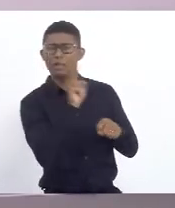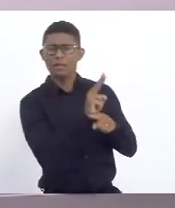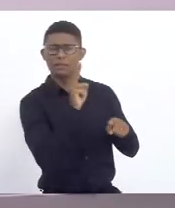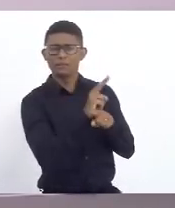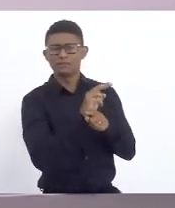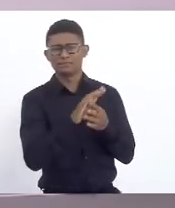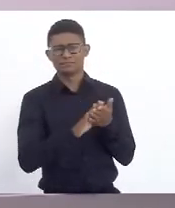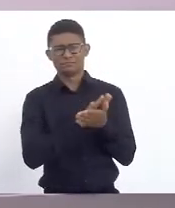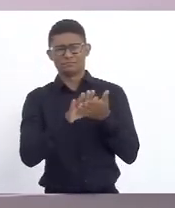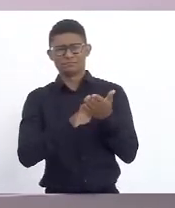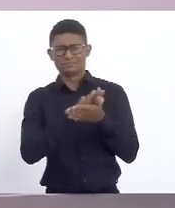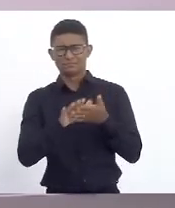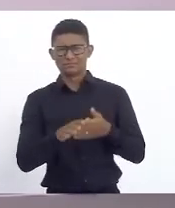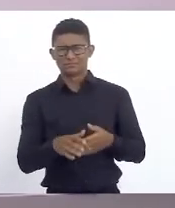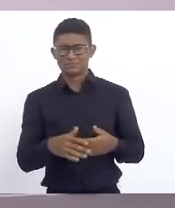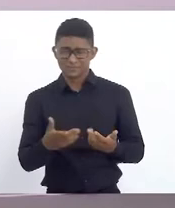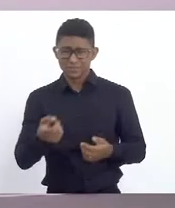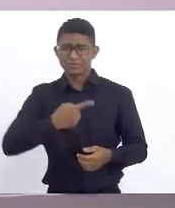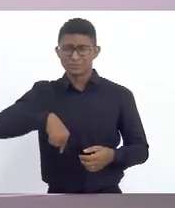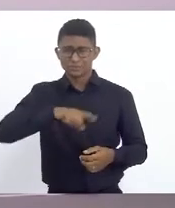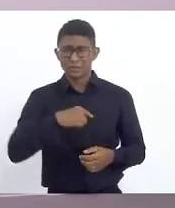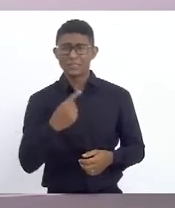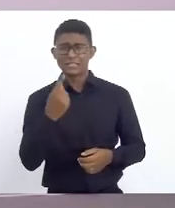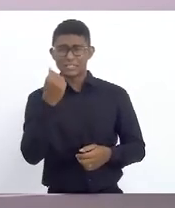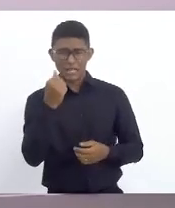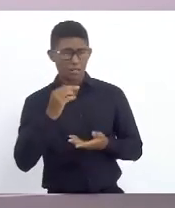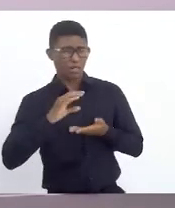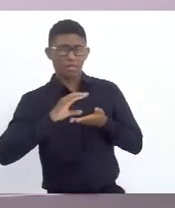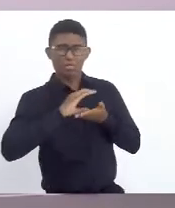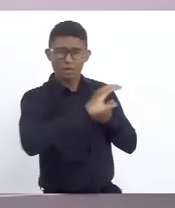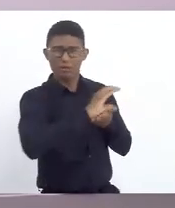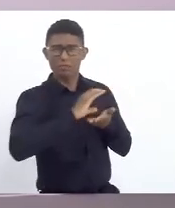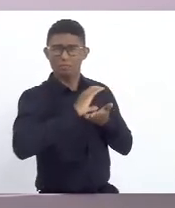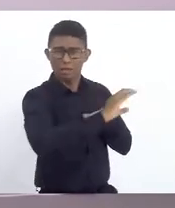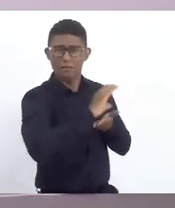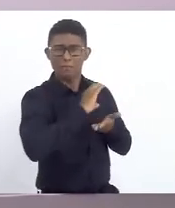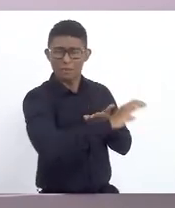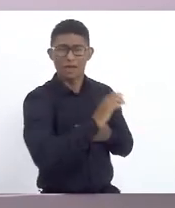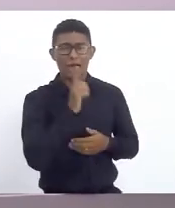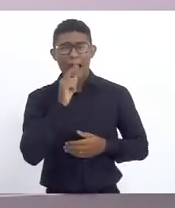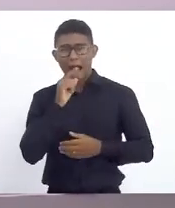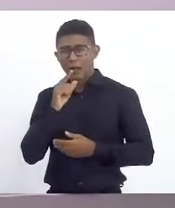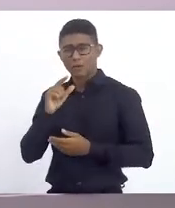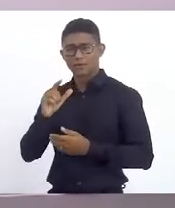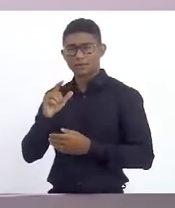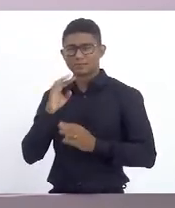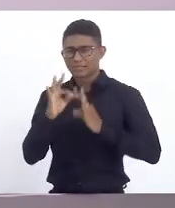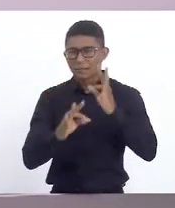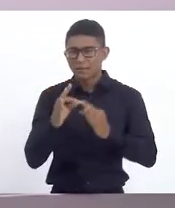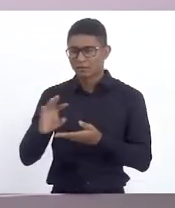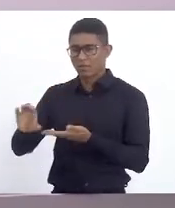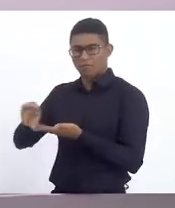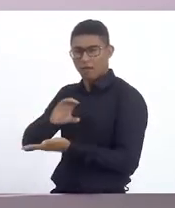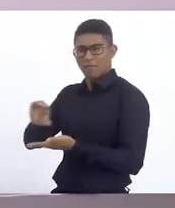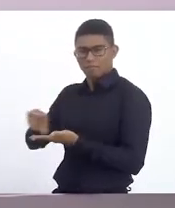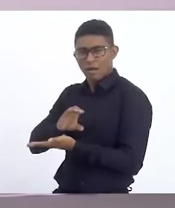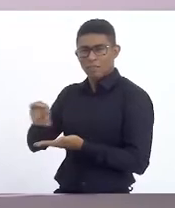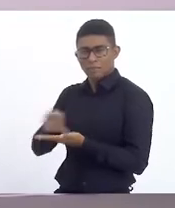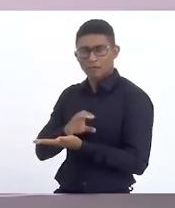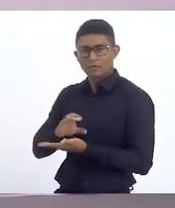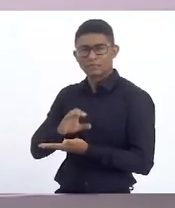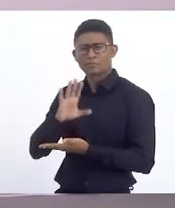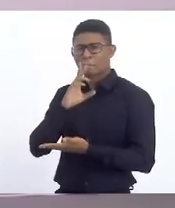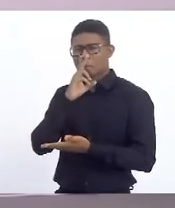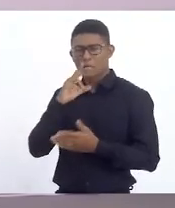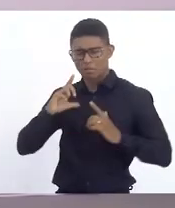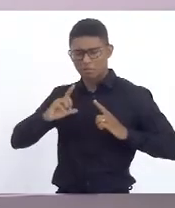gente toma lá, gasta dinheiro no tratamento de água e a SEDAI que banca isso em nós todos. Eu não sei, até para